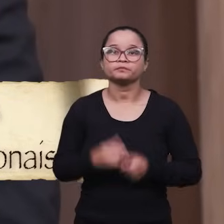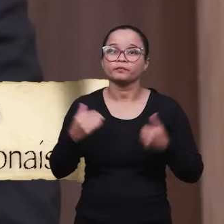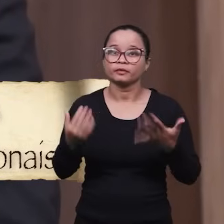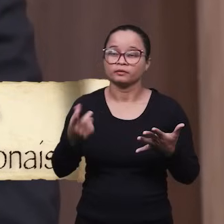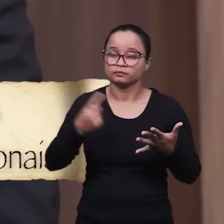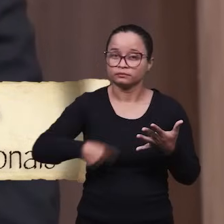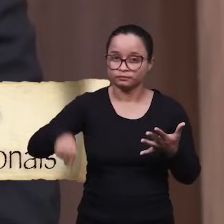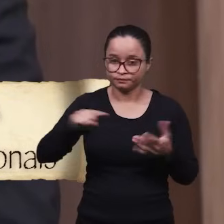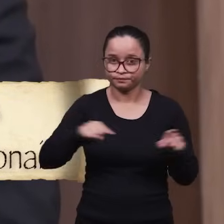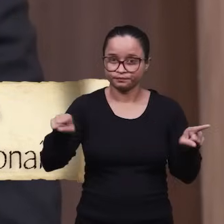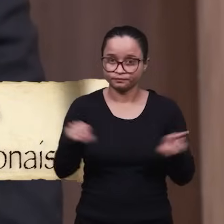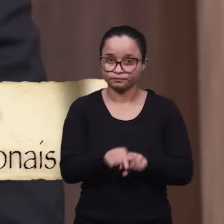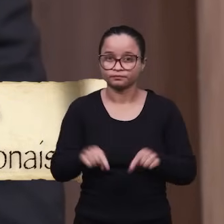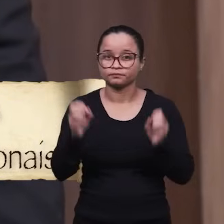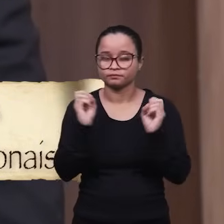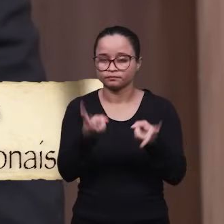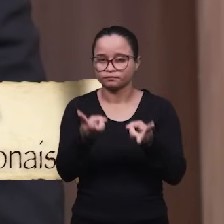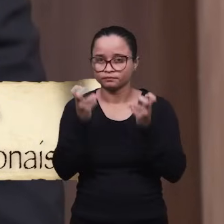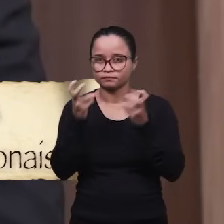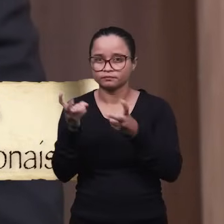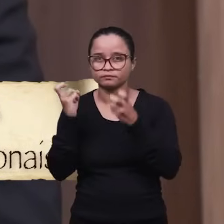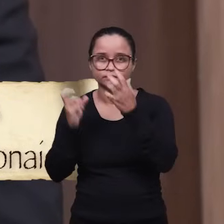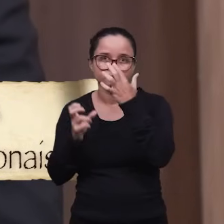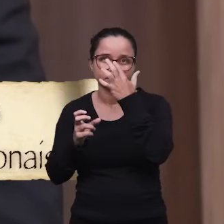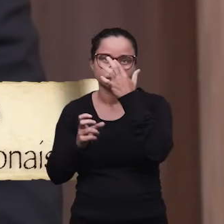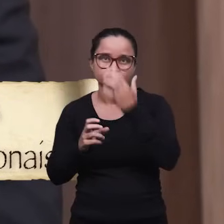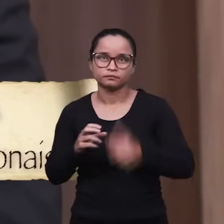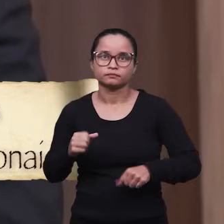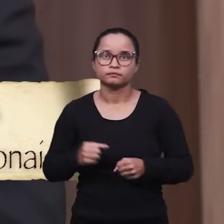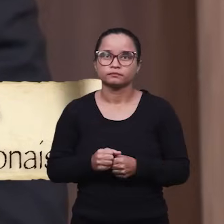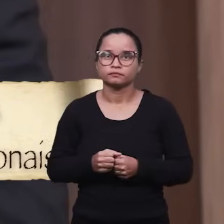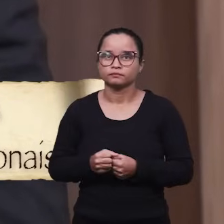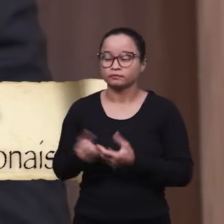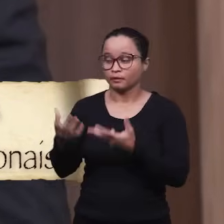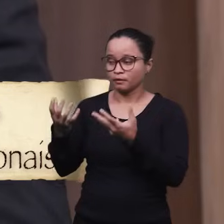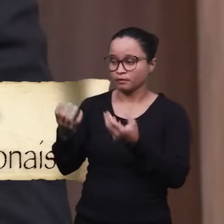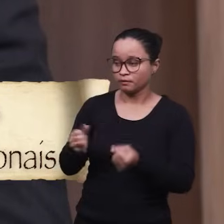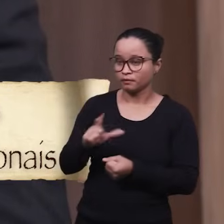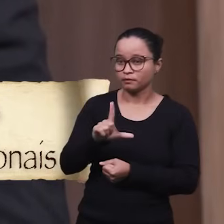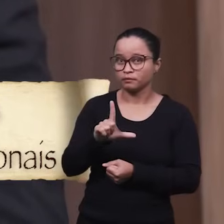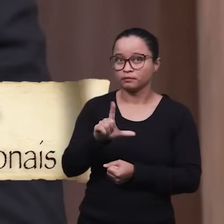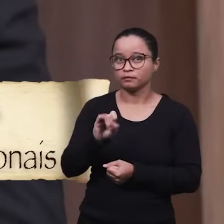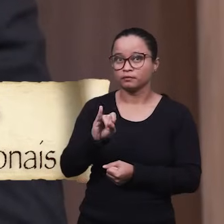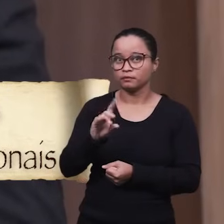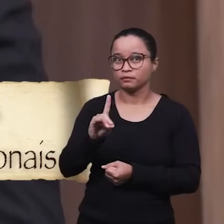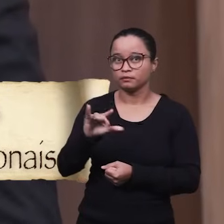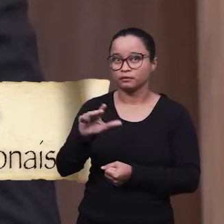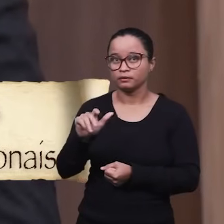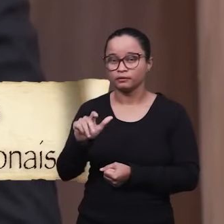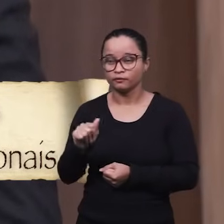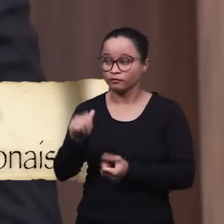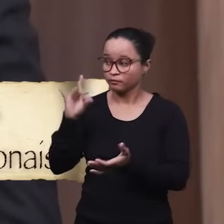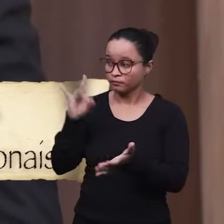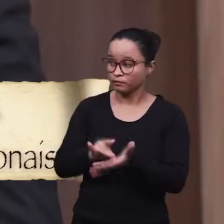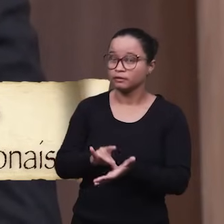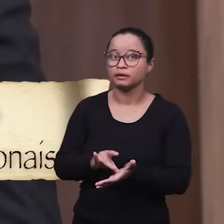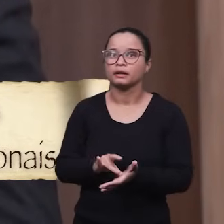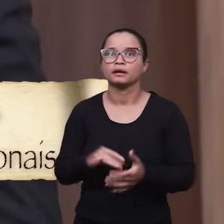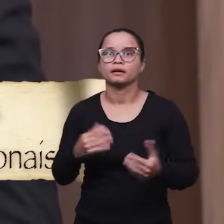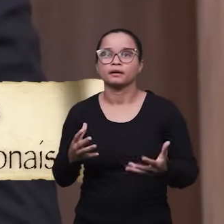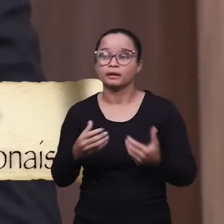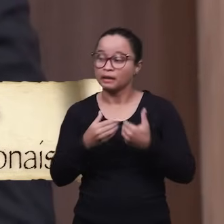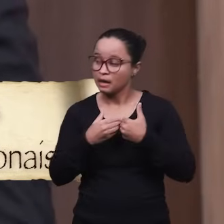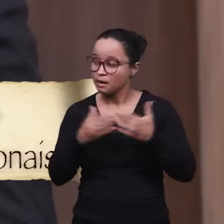vamos perceber que a conversão de Lígia ela é tão verdadeira que ela abriu o